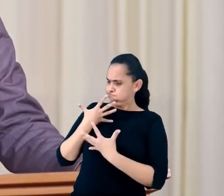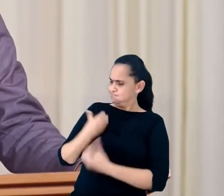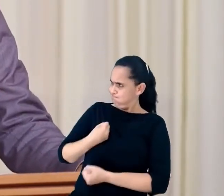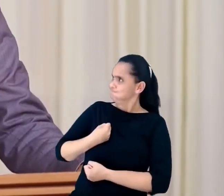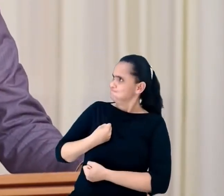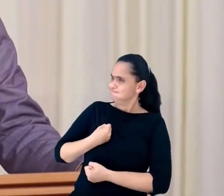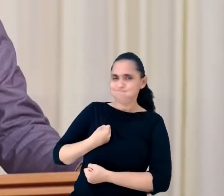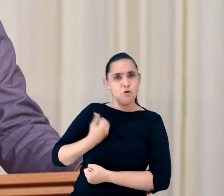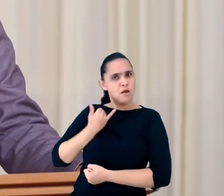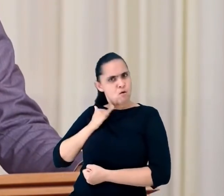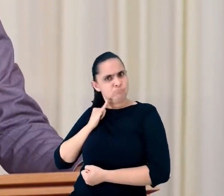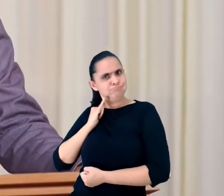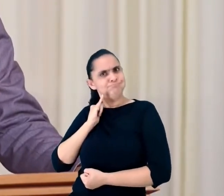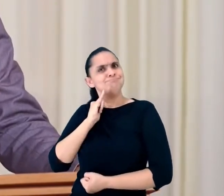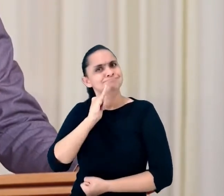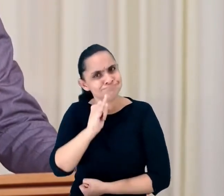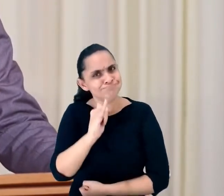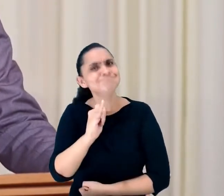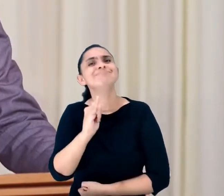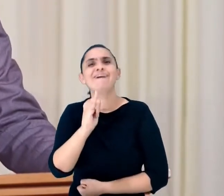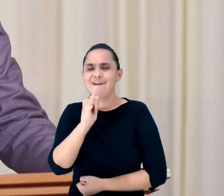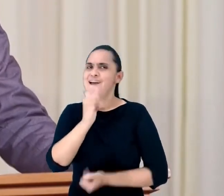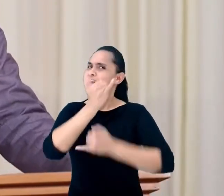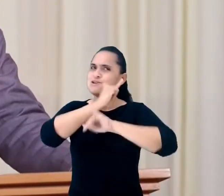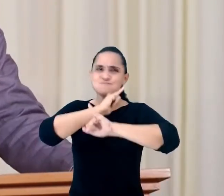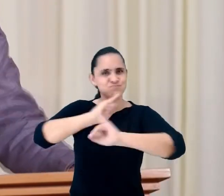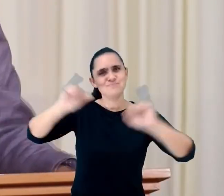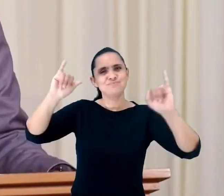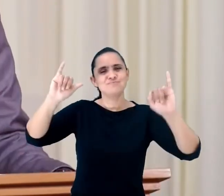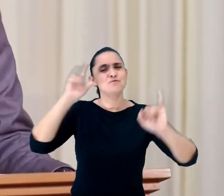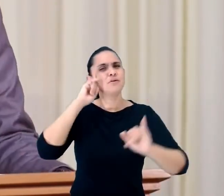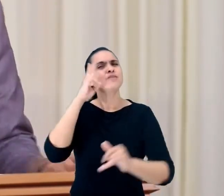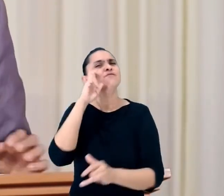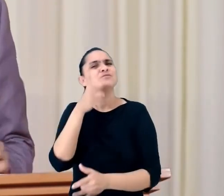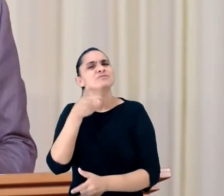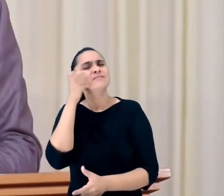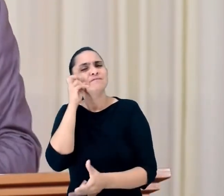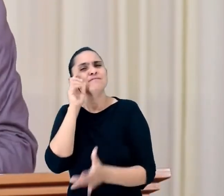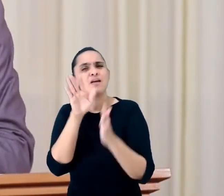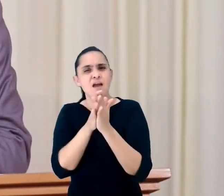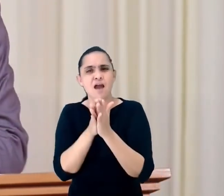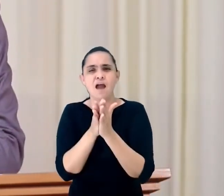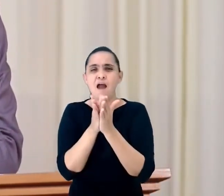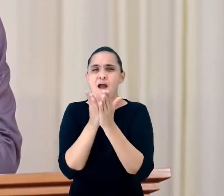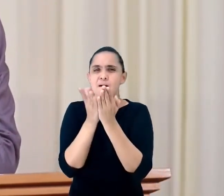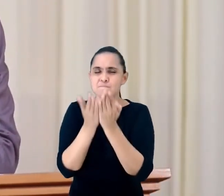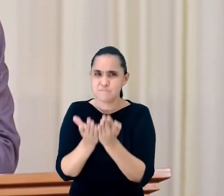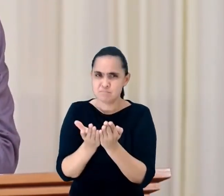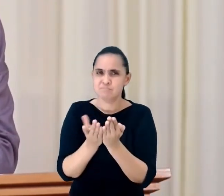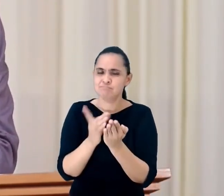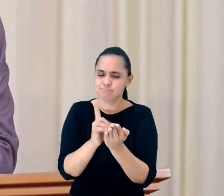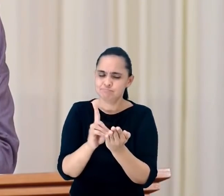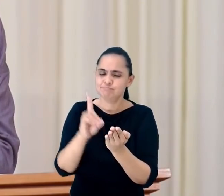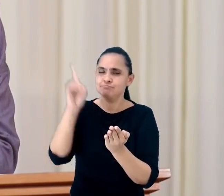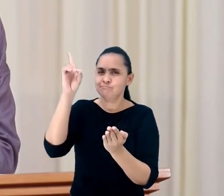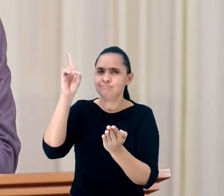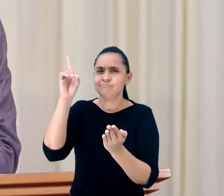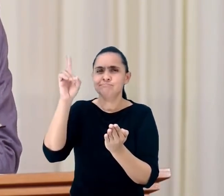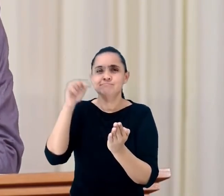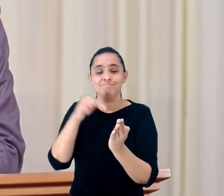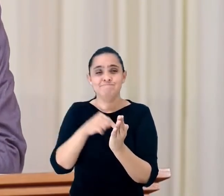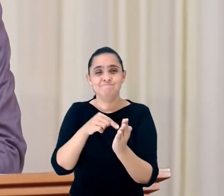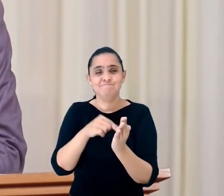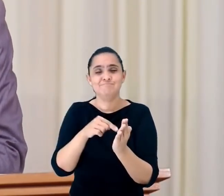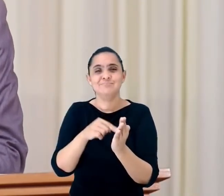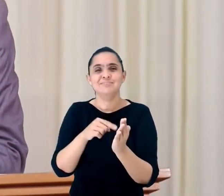quero que você confirme isso na palavra de Deus, ok? Nós vamos ler na palavra de Deus, no livro de